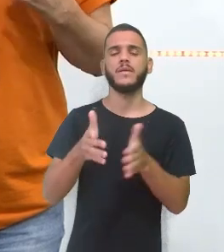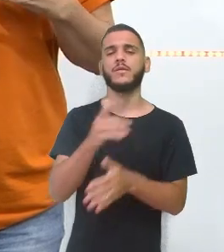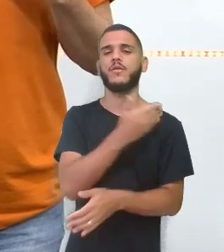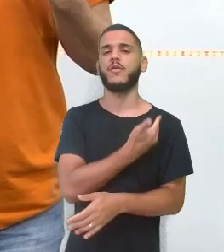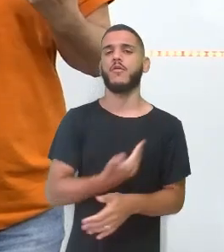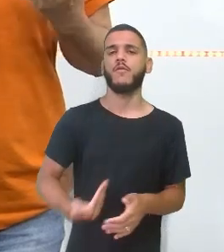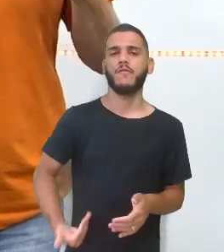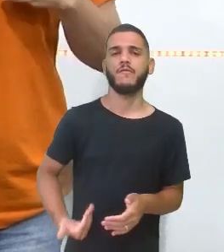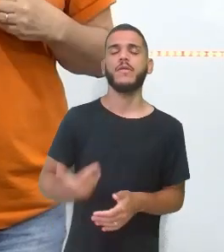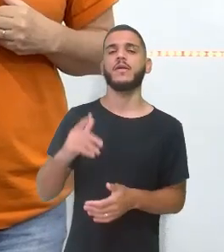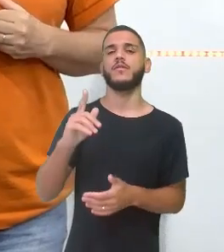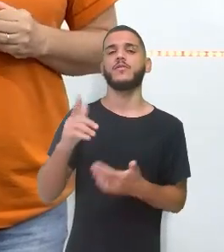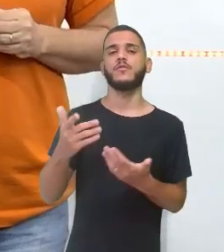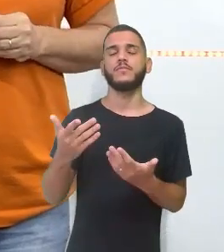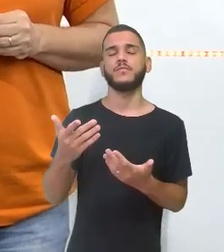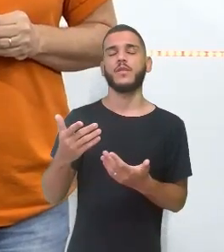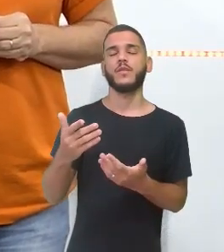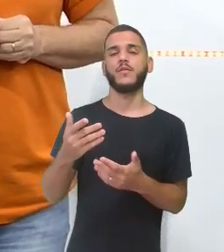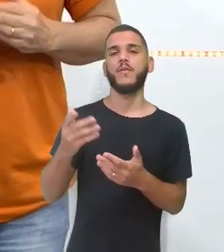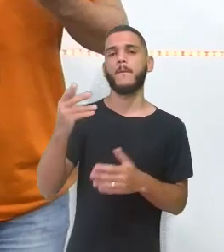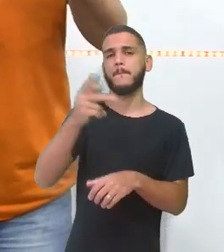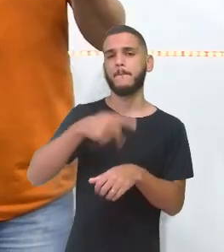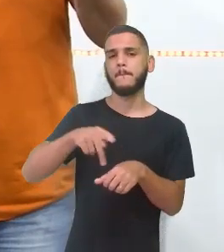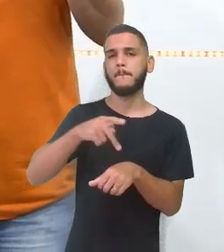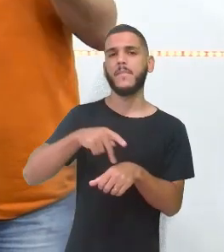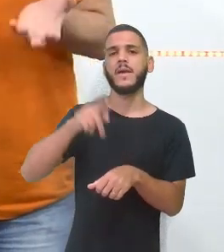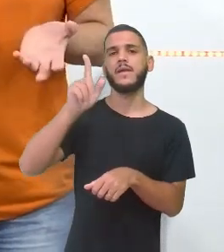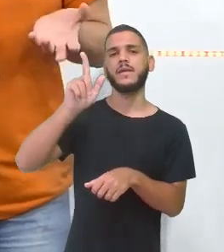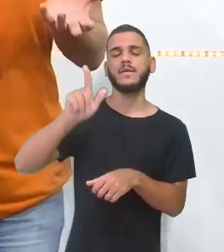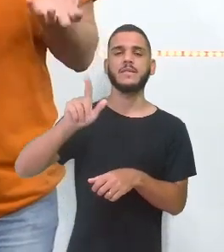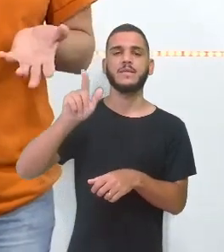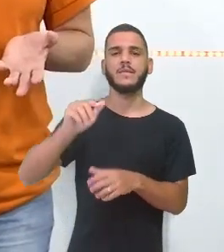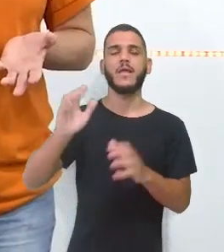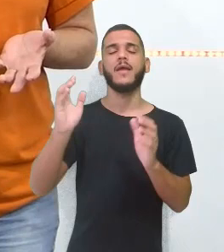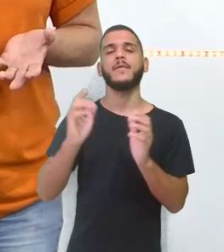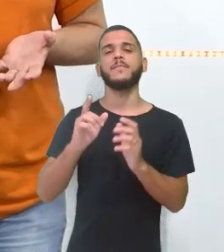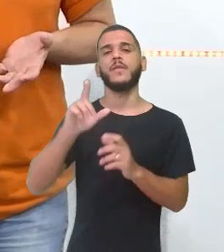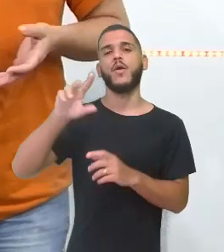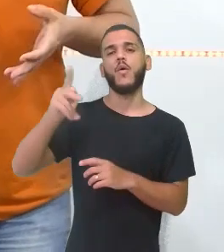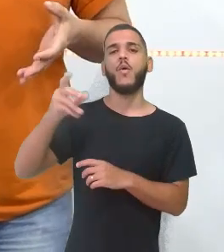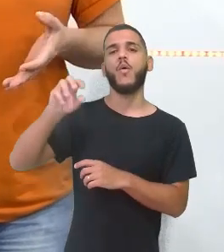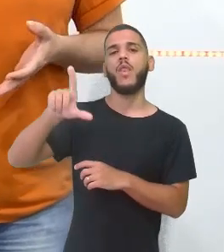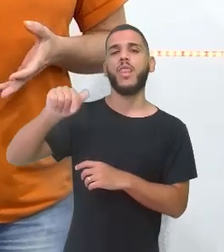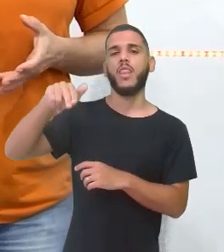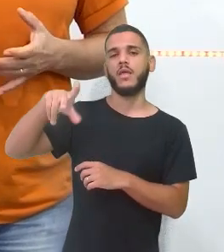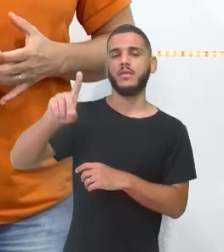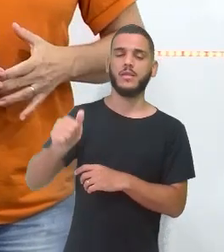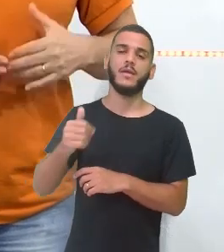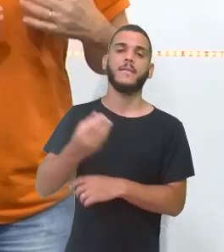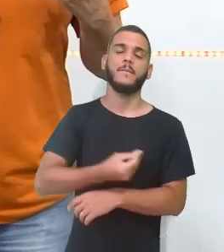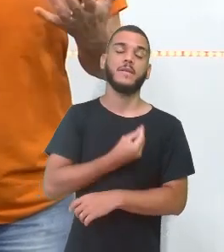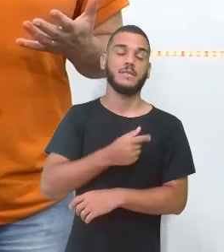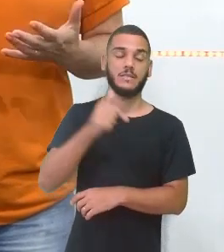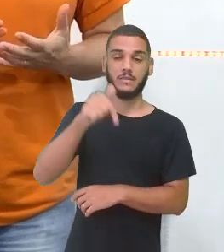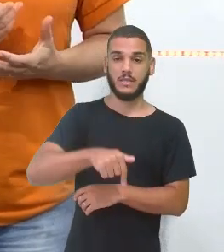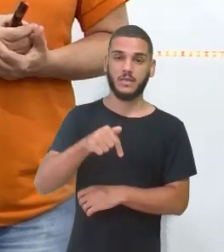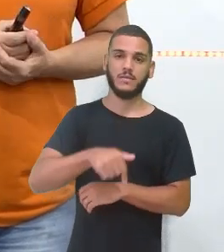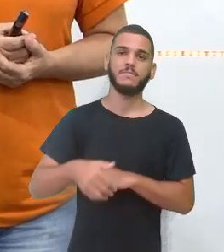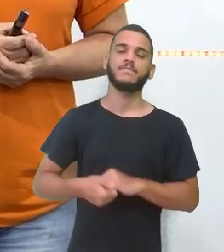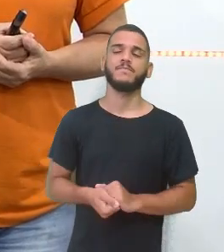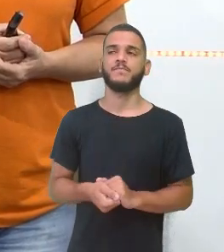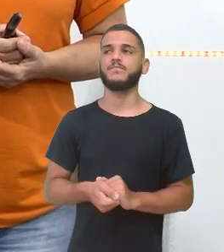governo holandês aqui na nossa cidade. Pois é, se você não lembra ou se você não sabia, Recife durante um bom tempo